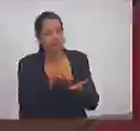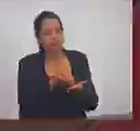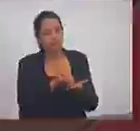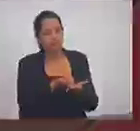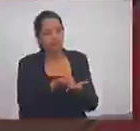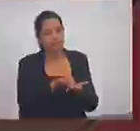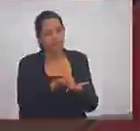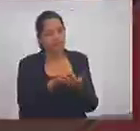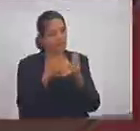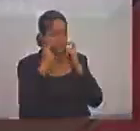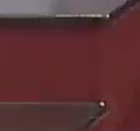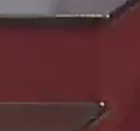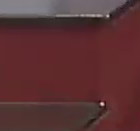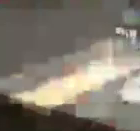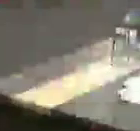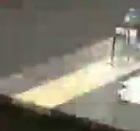vergonha.